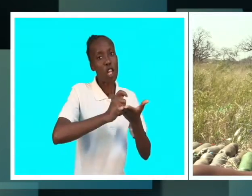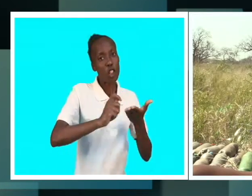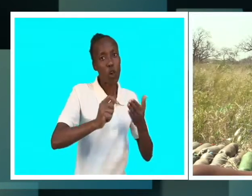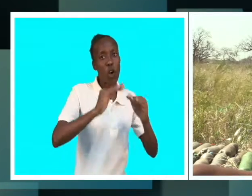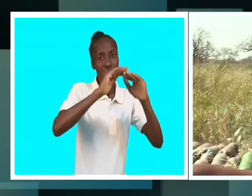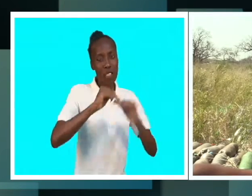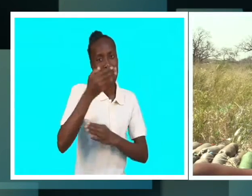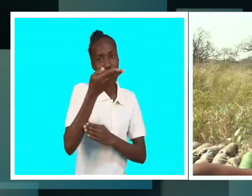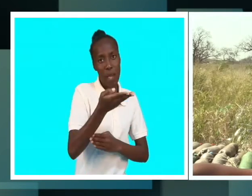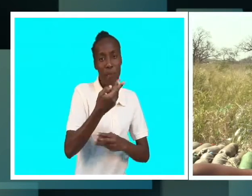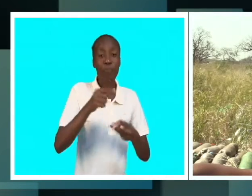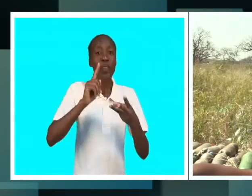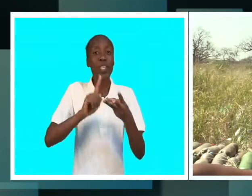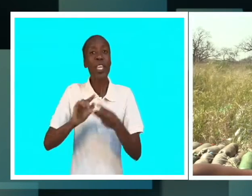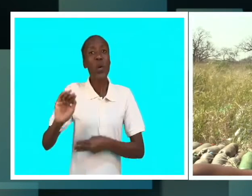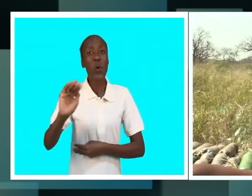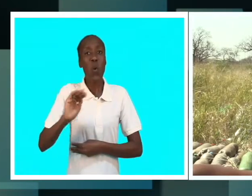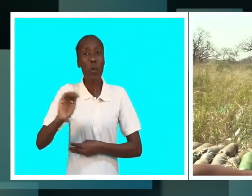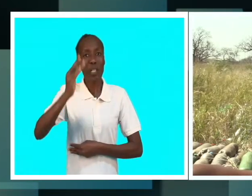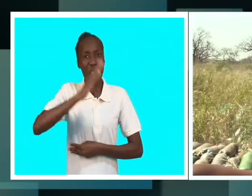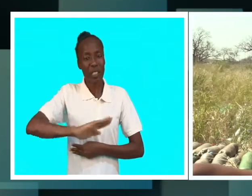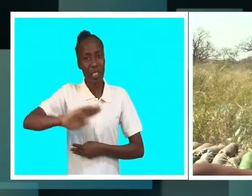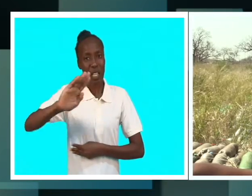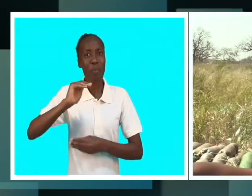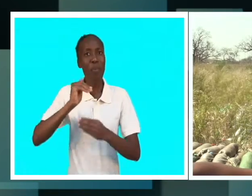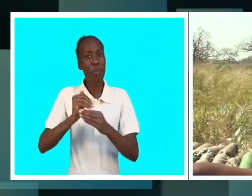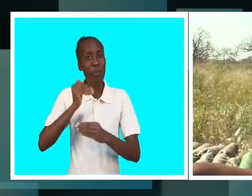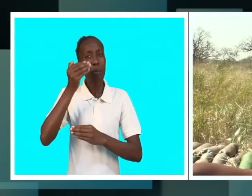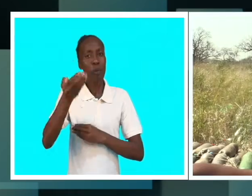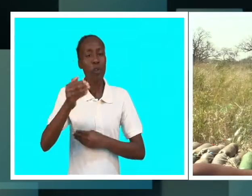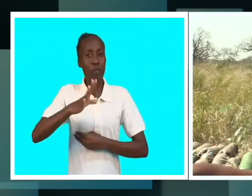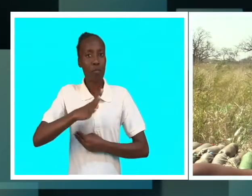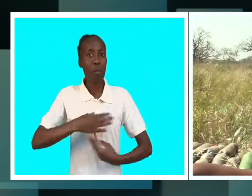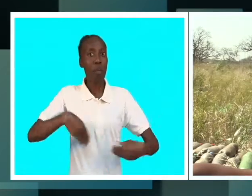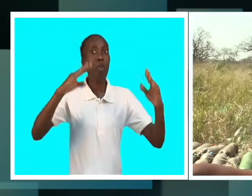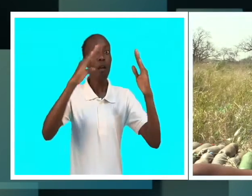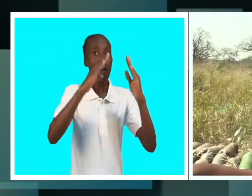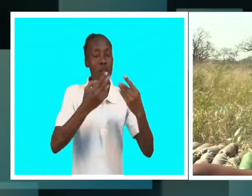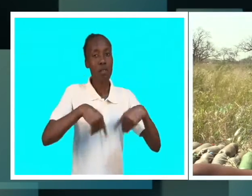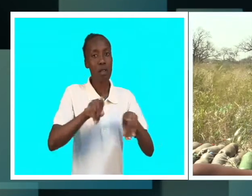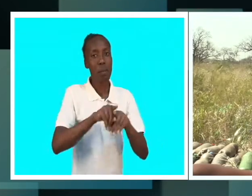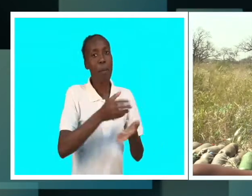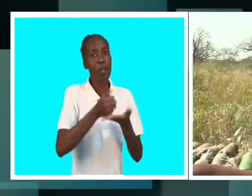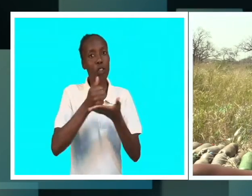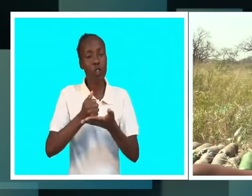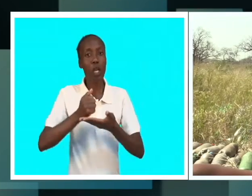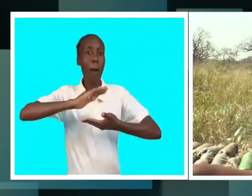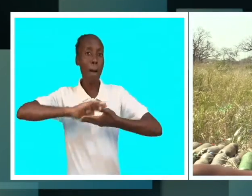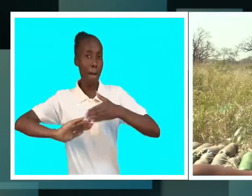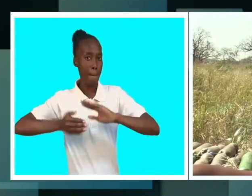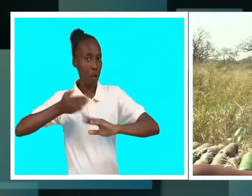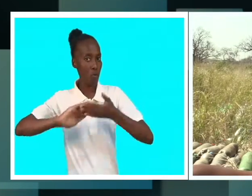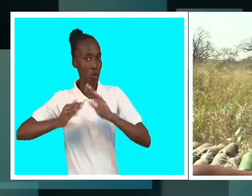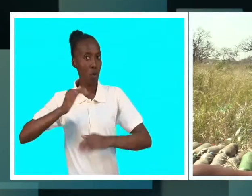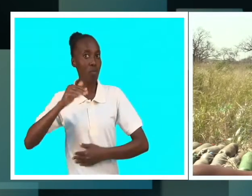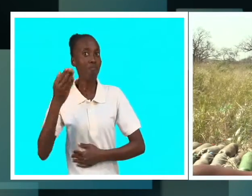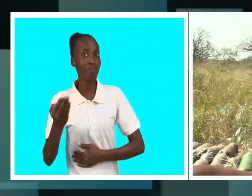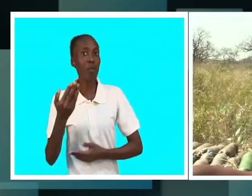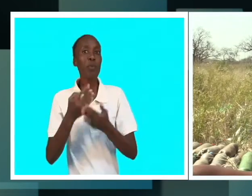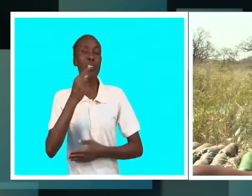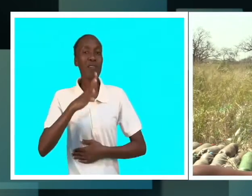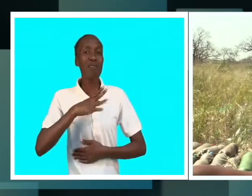escola e da comunidade em geral. E depois temos também uma casa que vai beneficiar o professor, porque temos estado a registrar